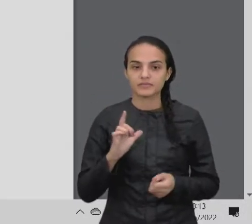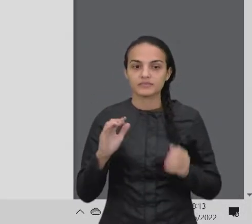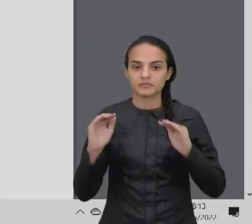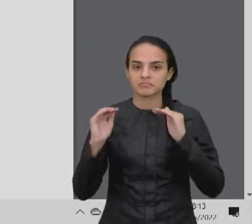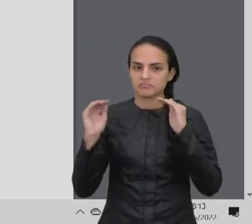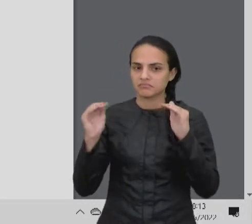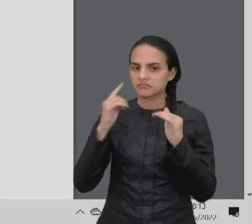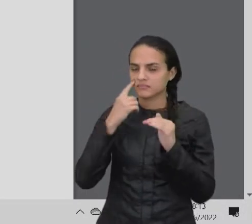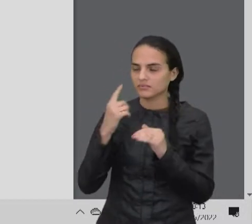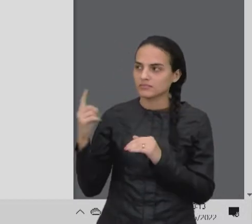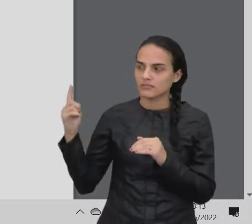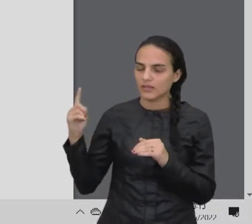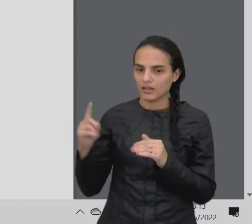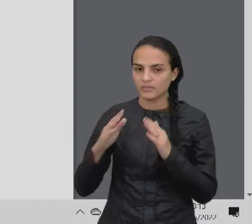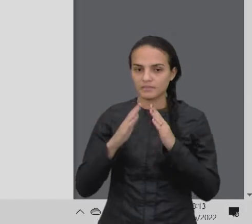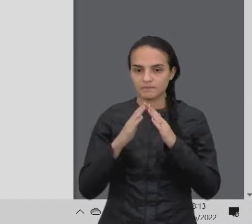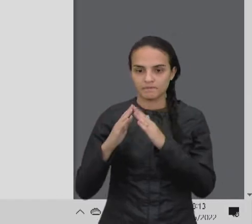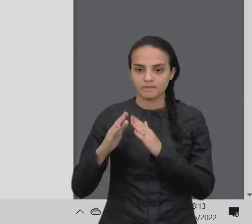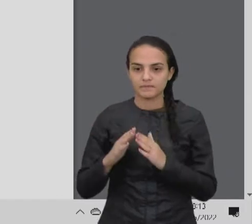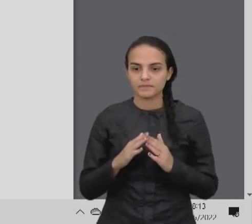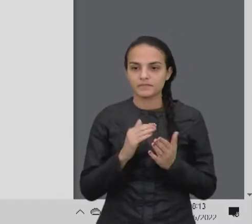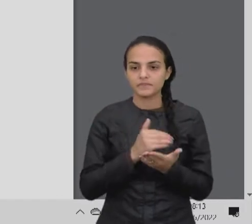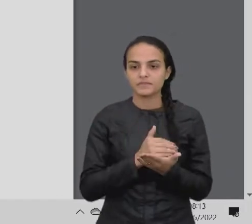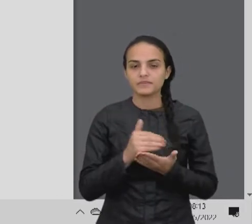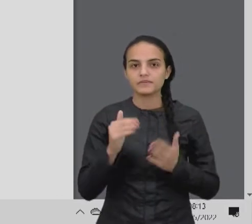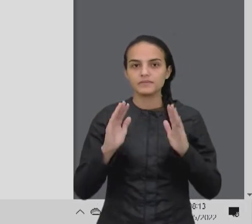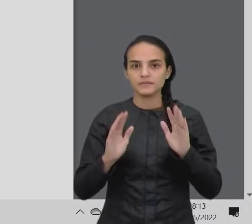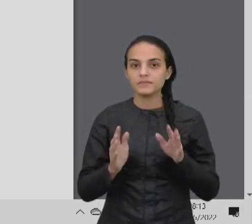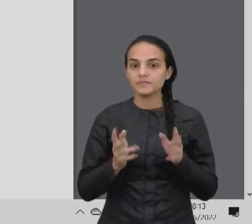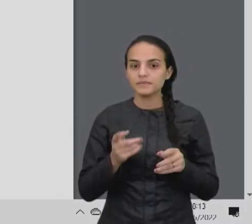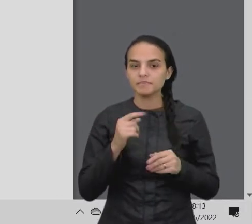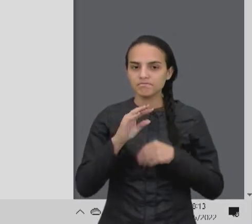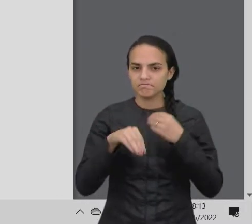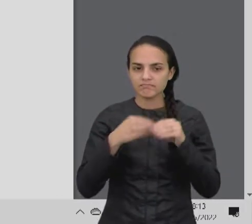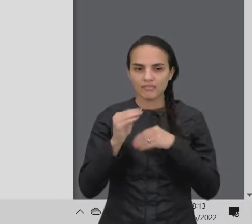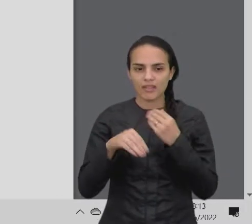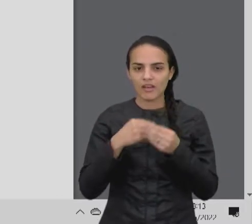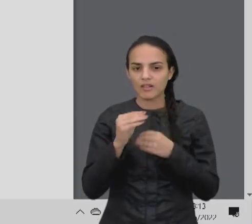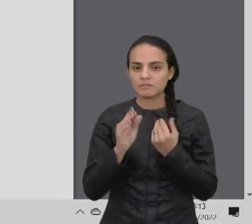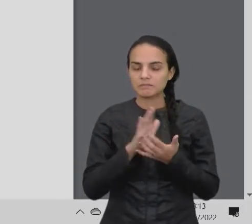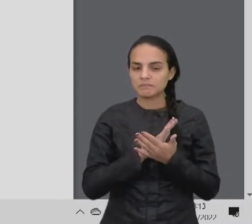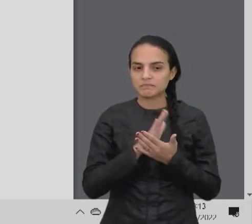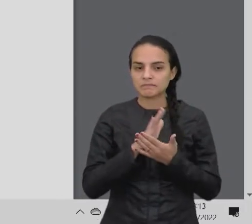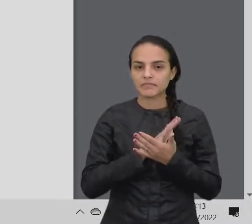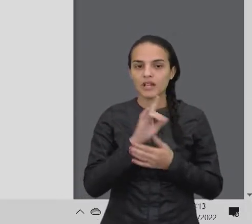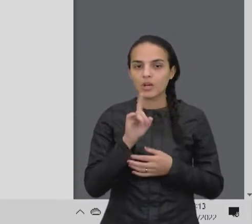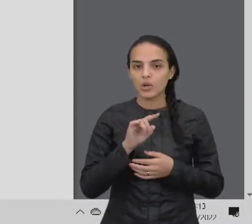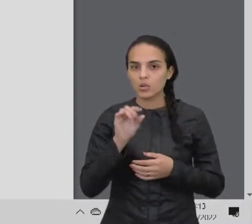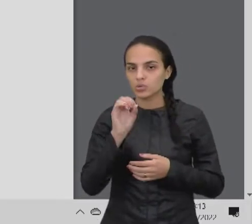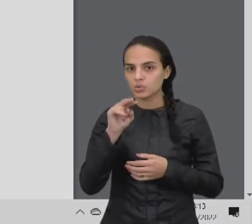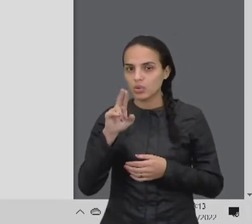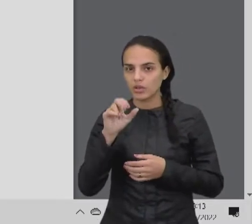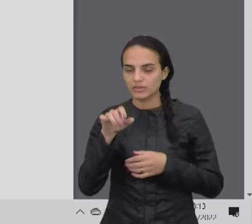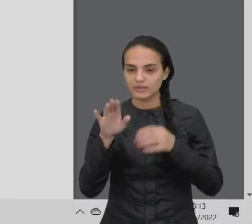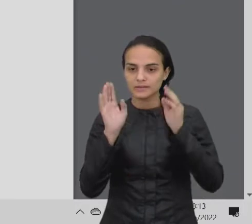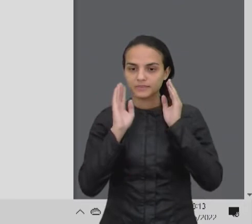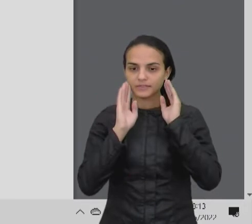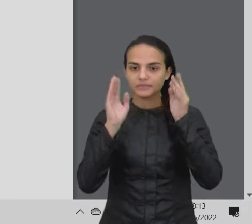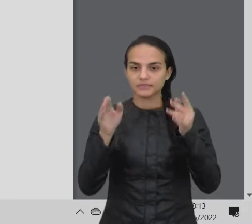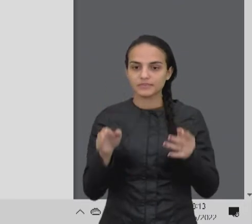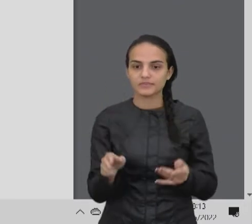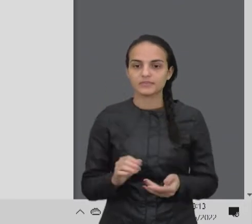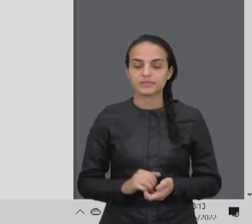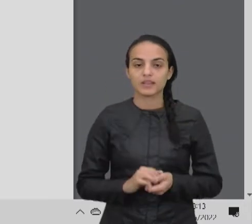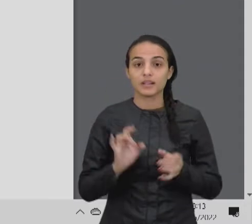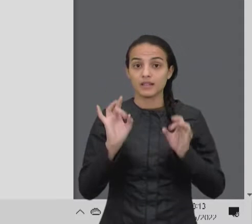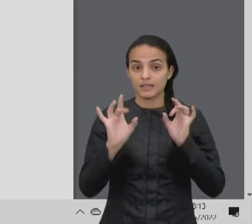predominantemente residencial, que já começa a misturar um pouco, zonas mistas, zonas centralizadas. Então você está vendo,